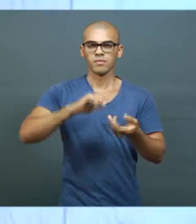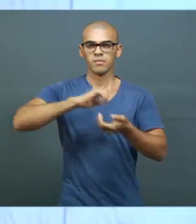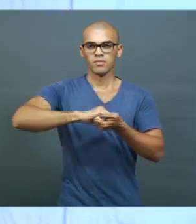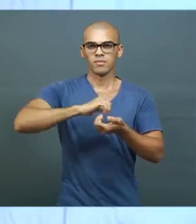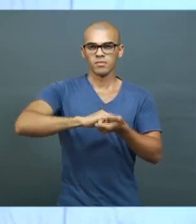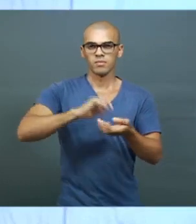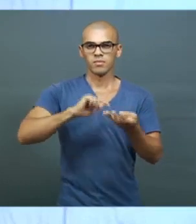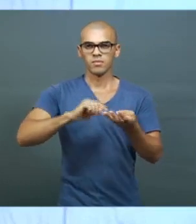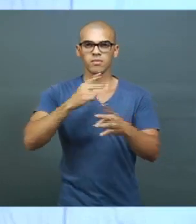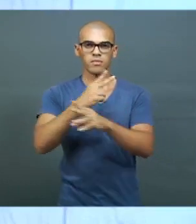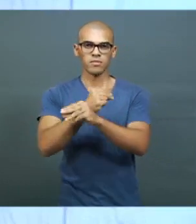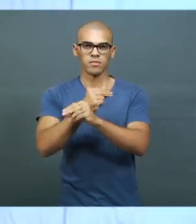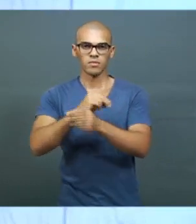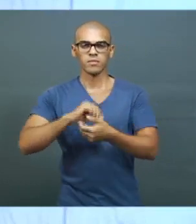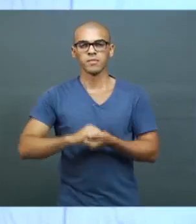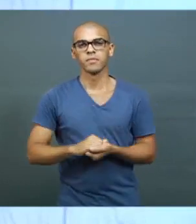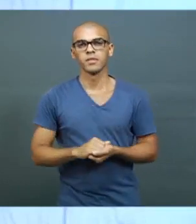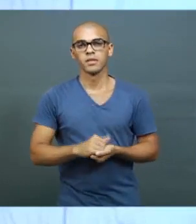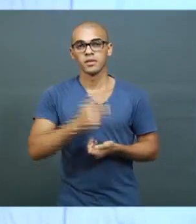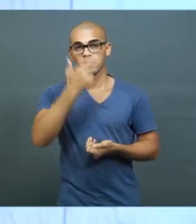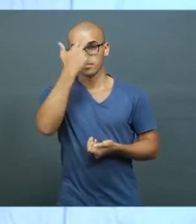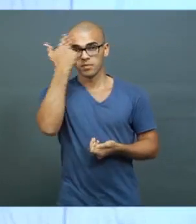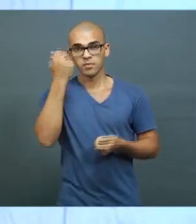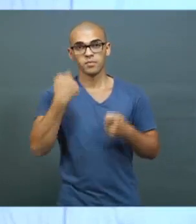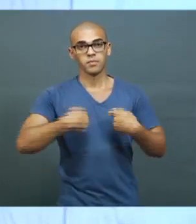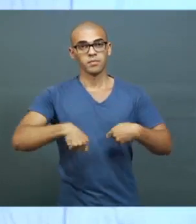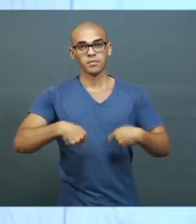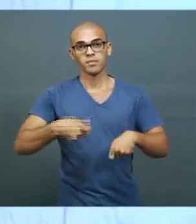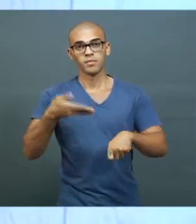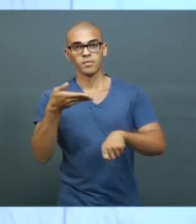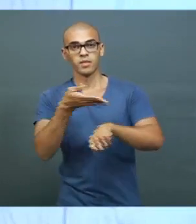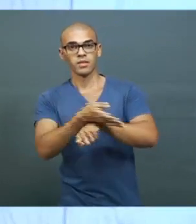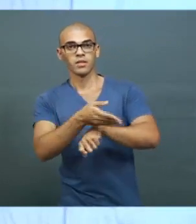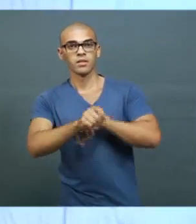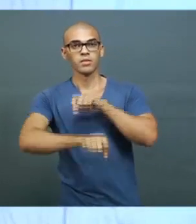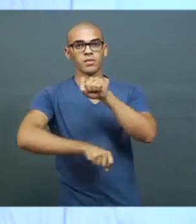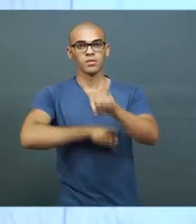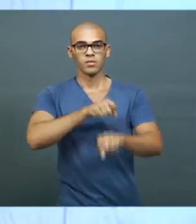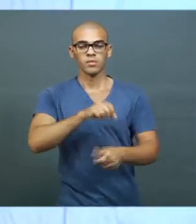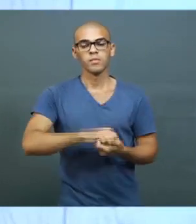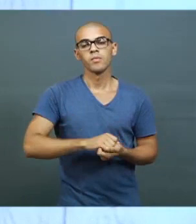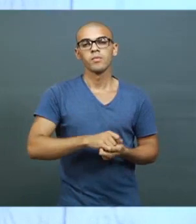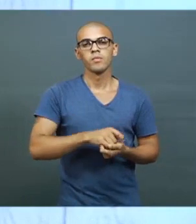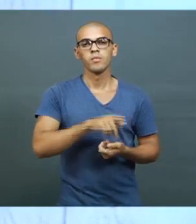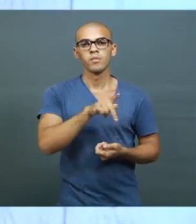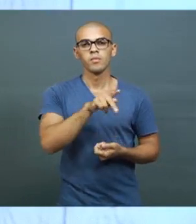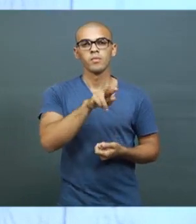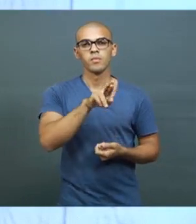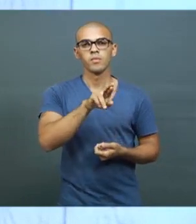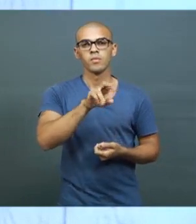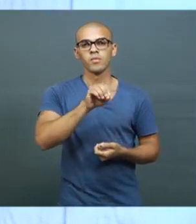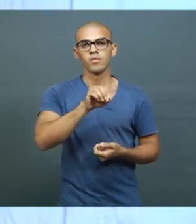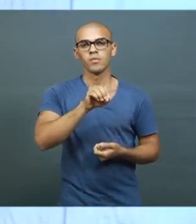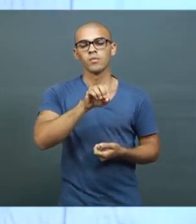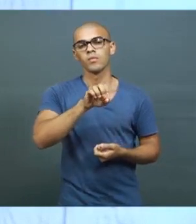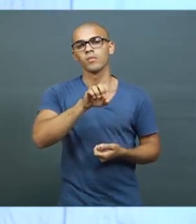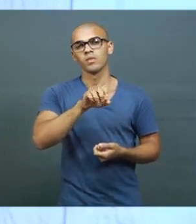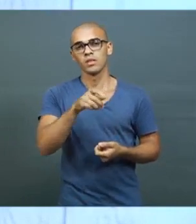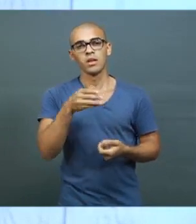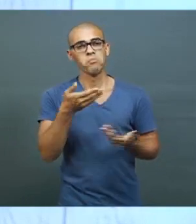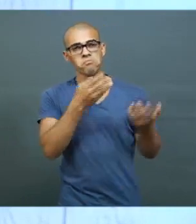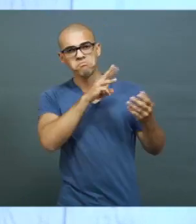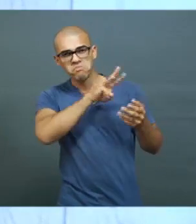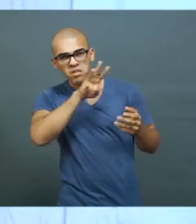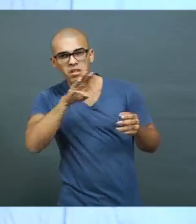Para confirmar participação, os candidatos devem acessar o portal de diretoria de processos seletivos da UFO, realizar o cadastro